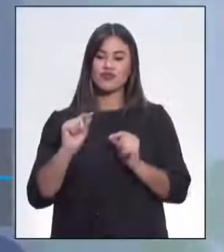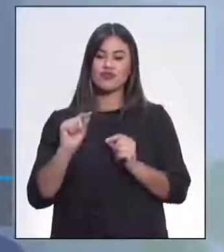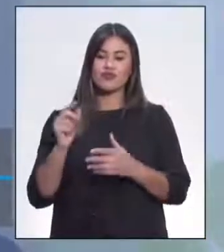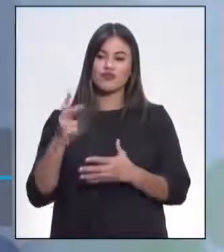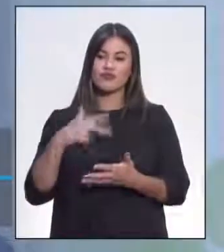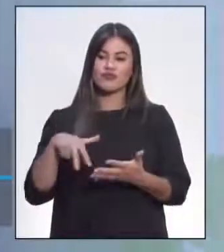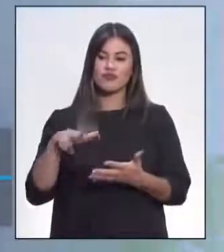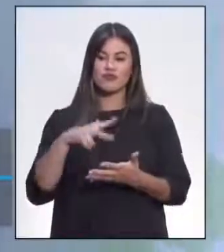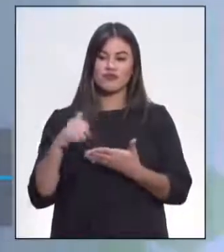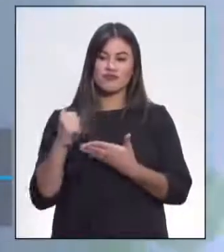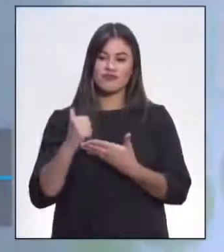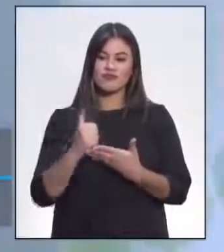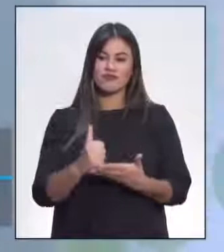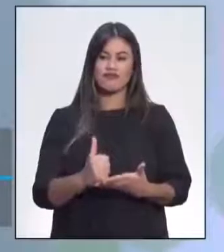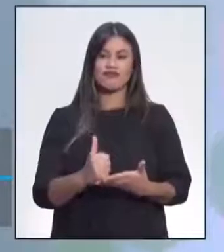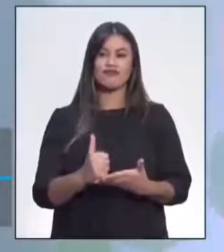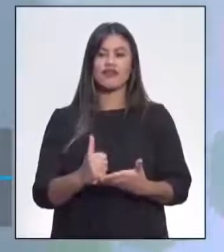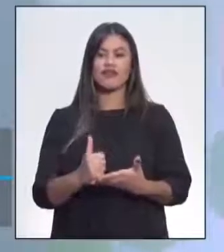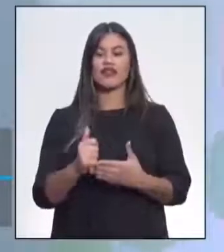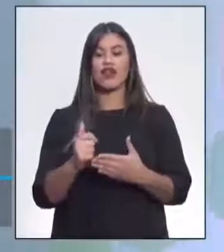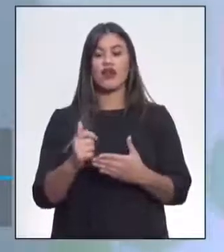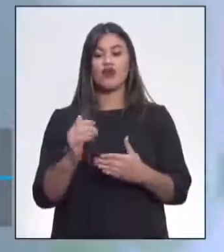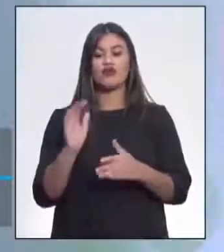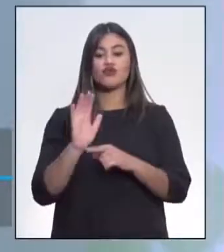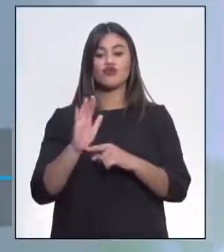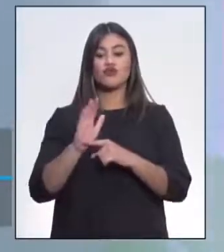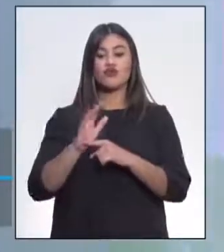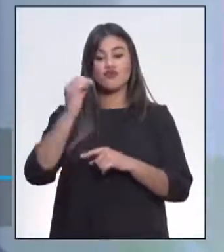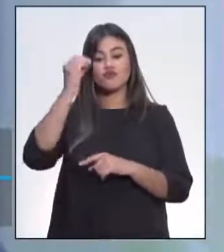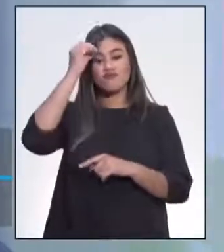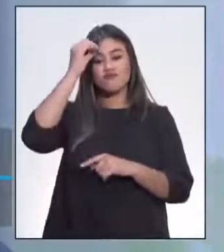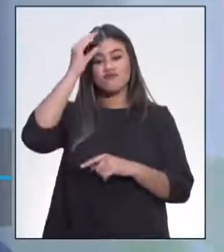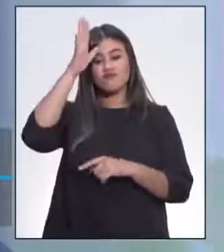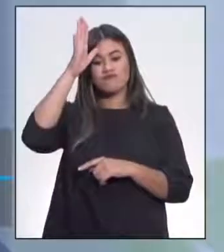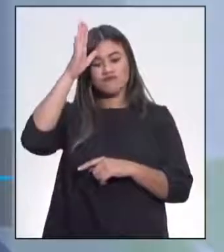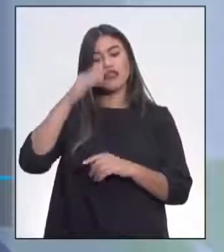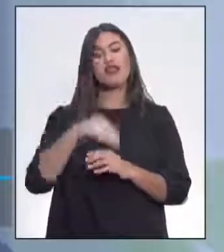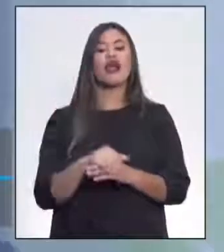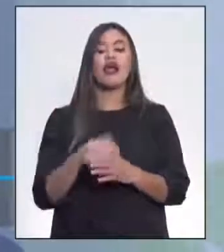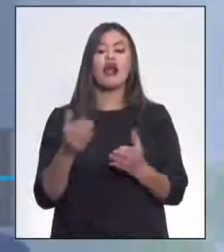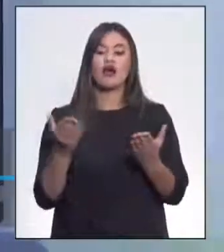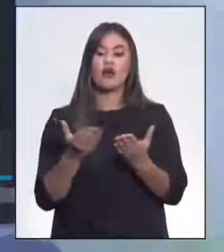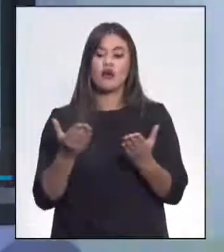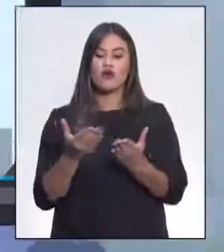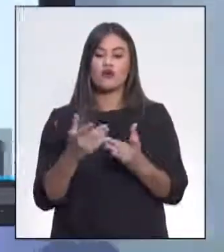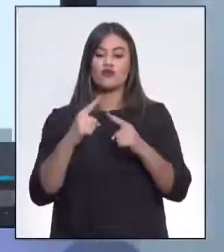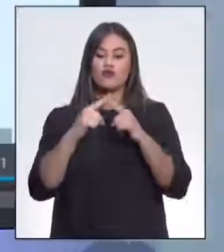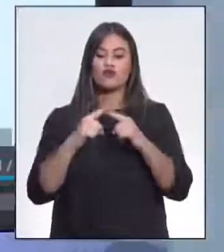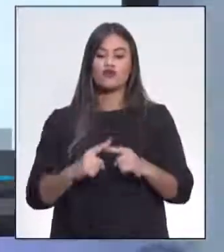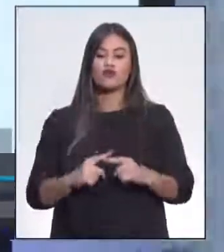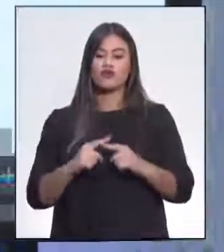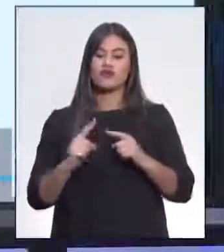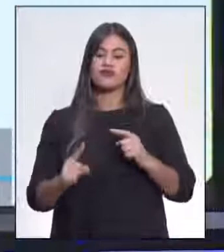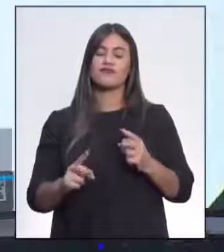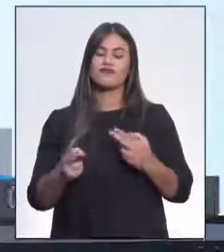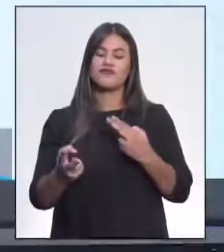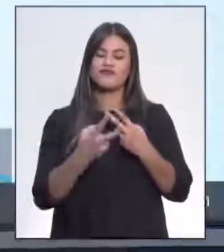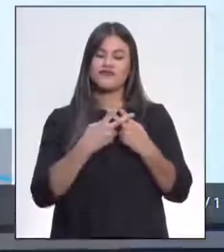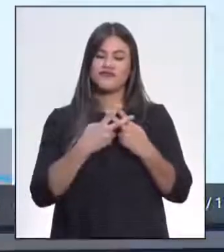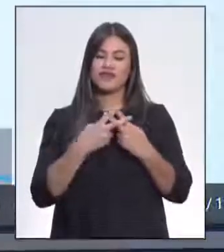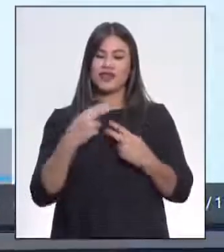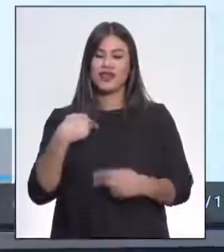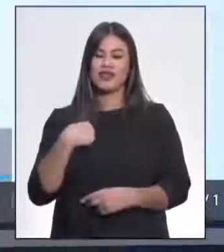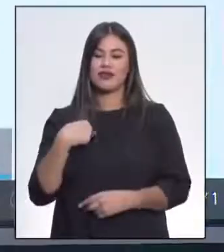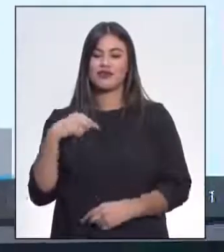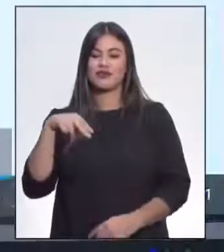para ampliar nosso repertório. Agora eu vou pedir para vocês o desafio que eu peço toda semana, que é o hashtag Eu no Centro